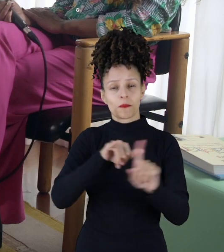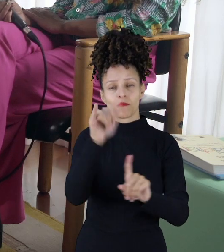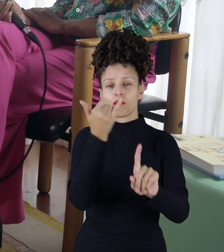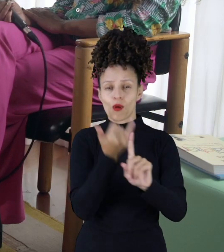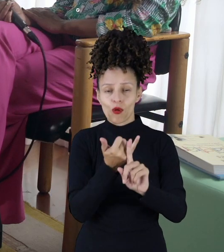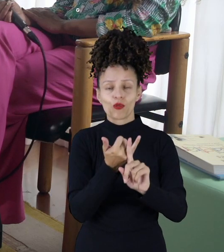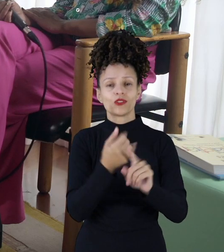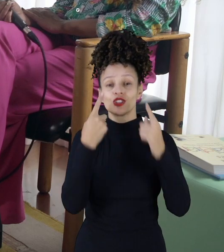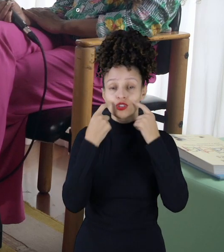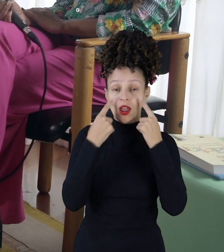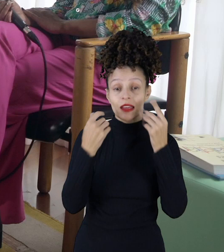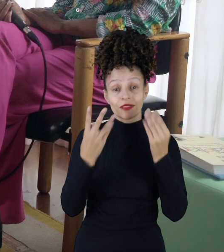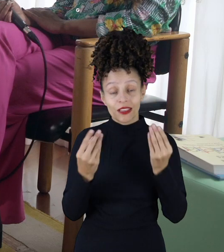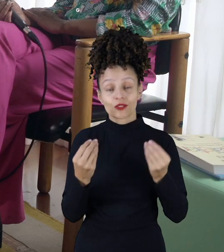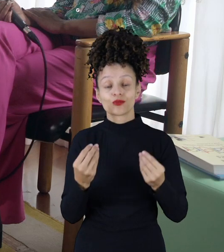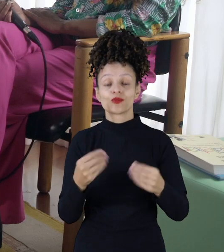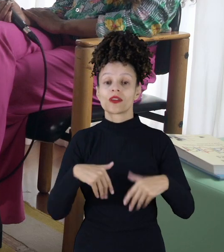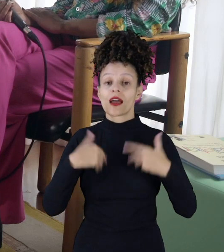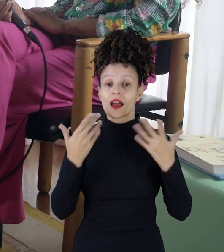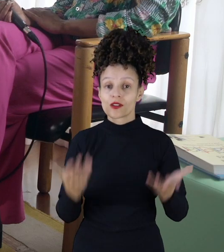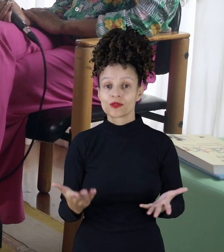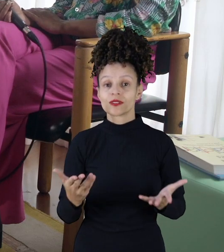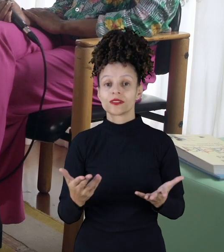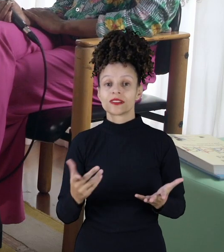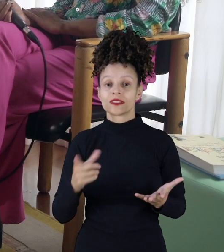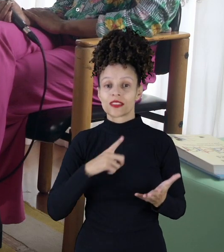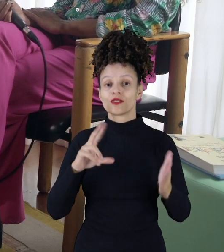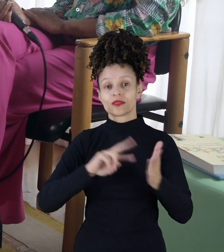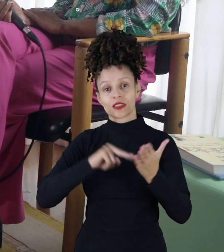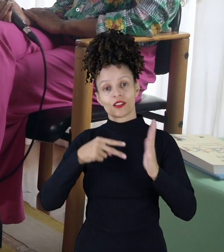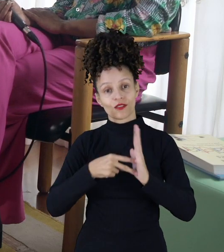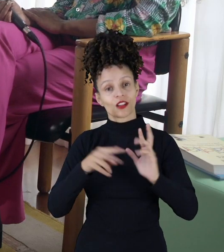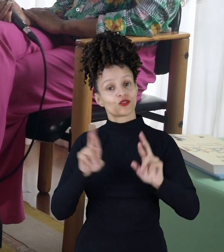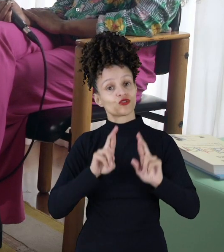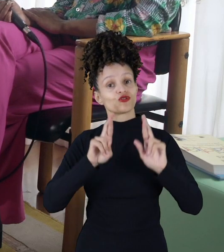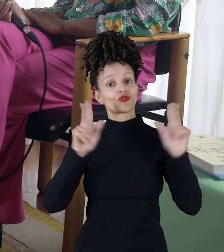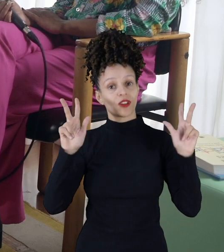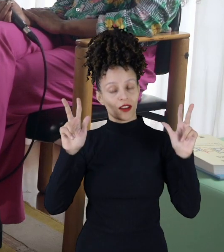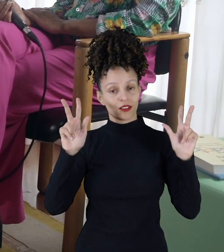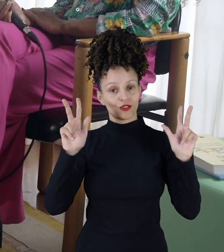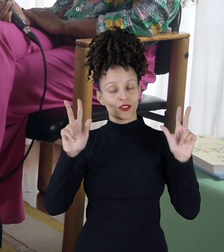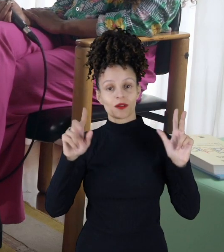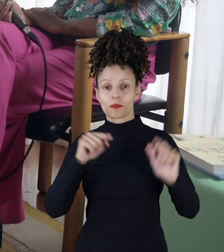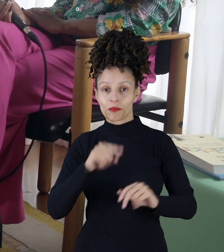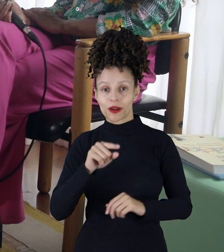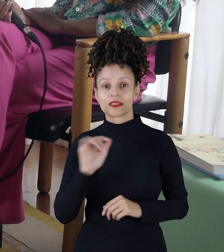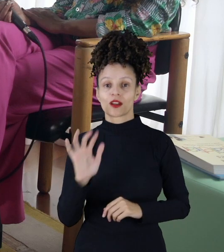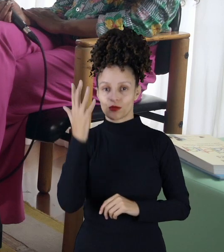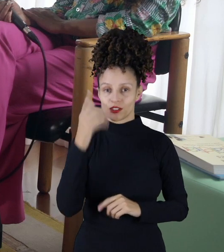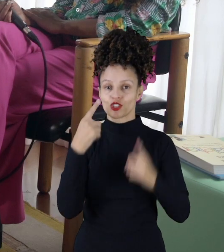E, enfim, sofria bullying por chorar tanto. E acabou atribuindo um significado